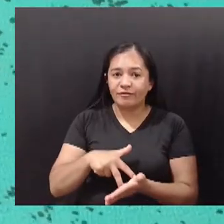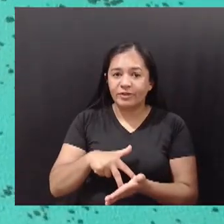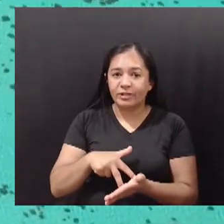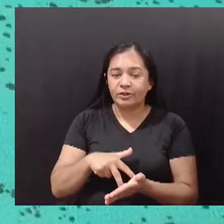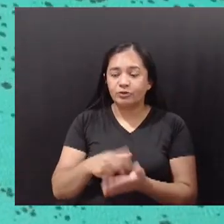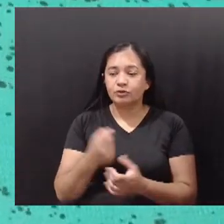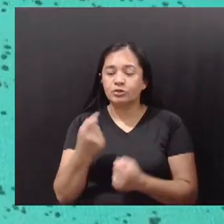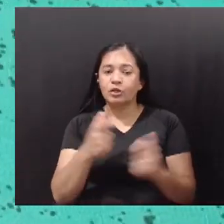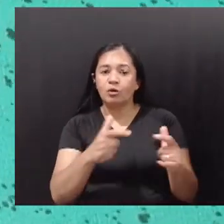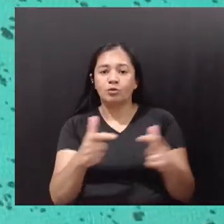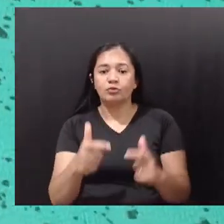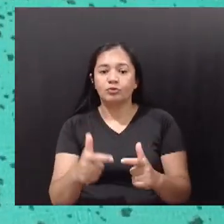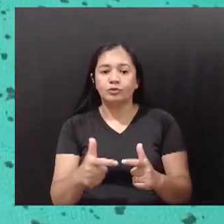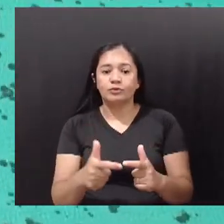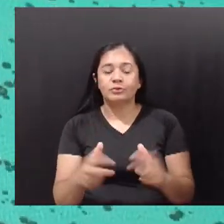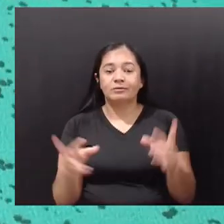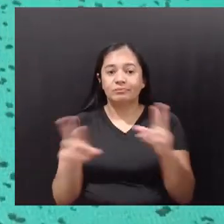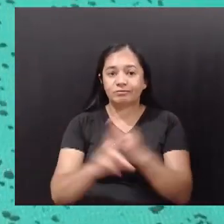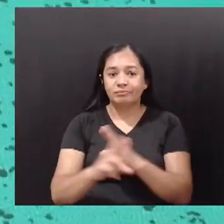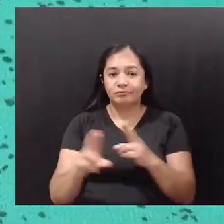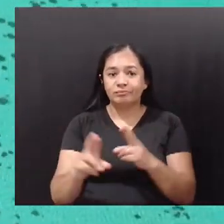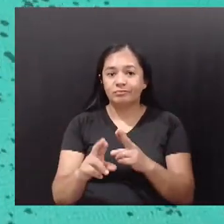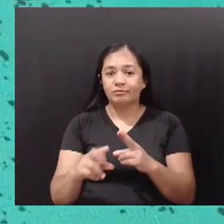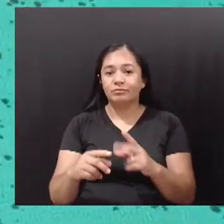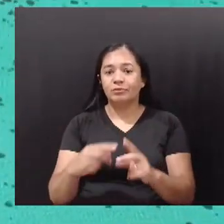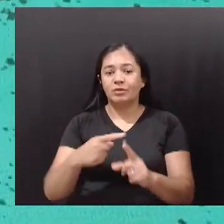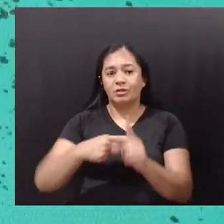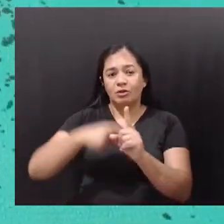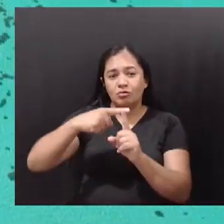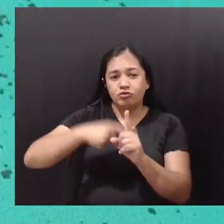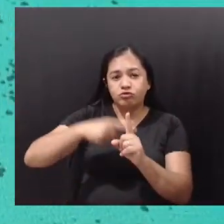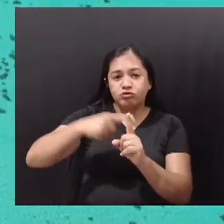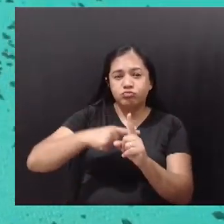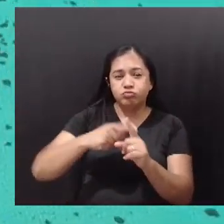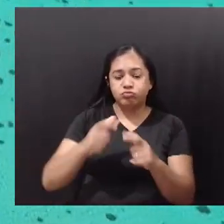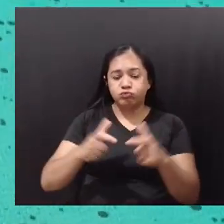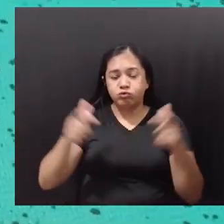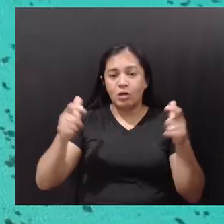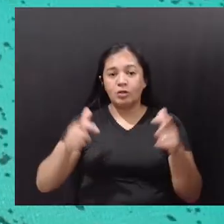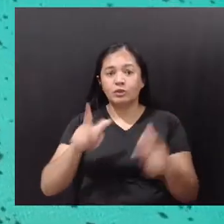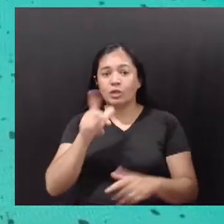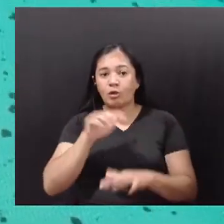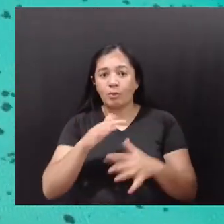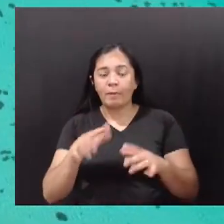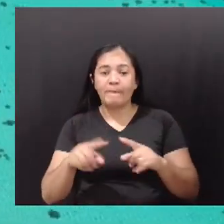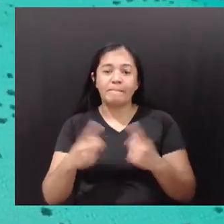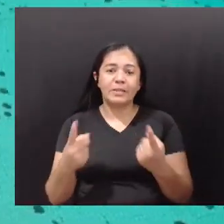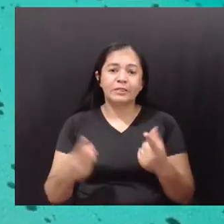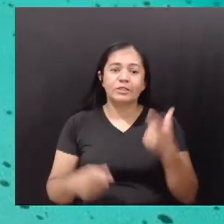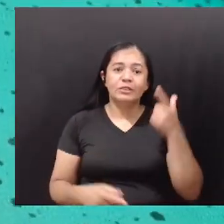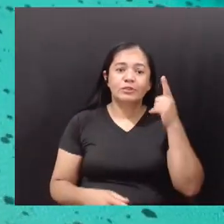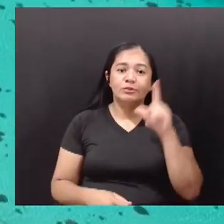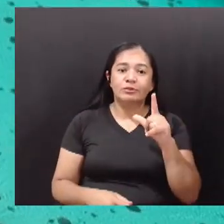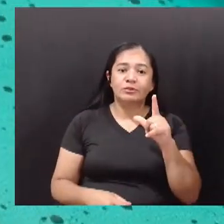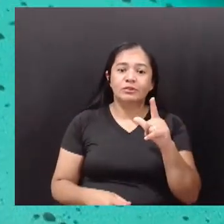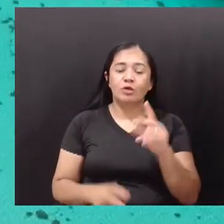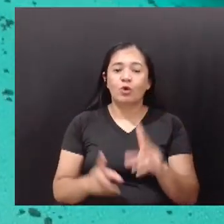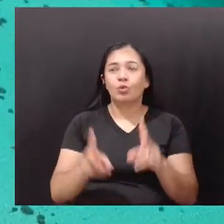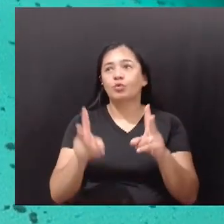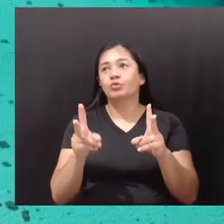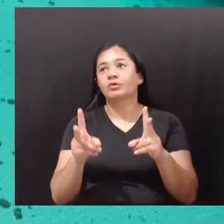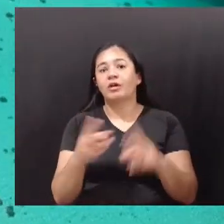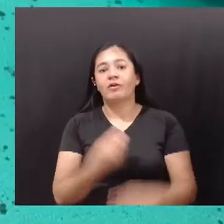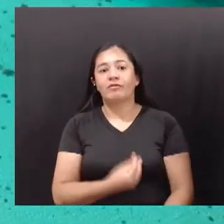esse relacionamento com altas temperaturas no mar, mas com o máximo eles conseguem se manter vivos e bem